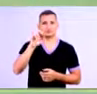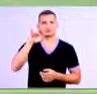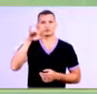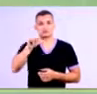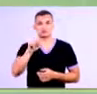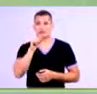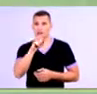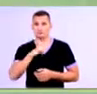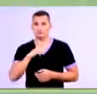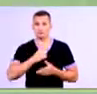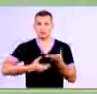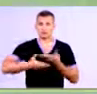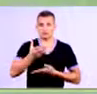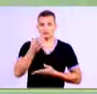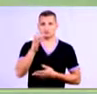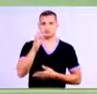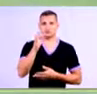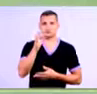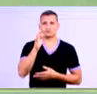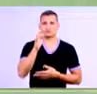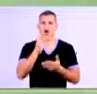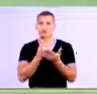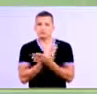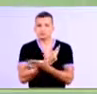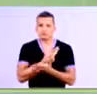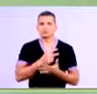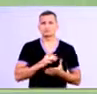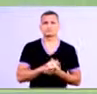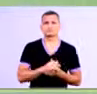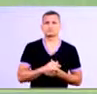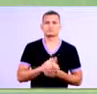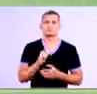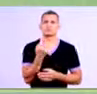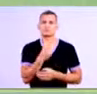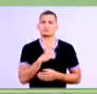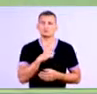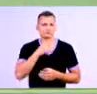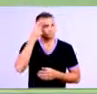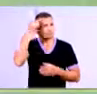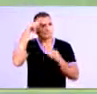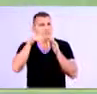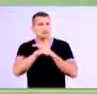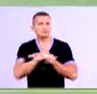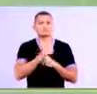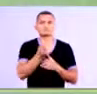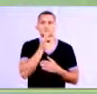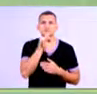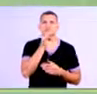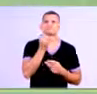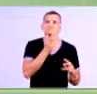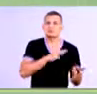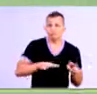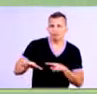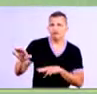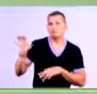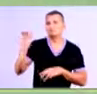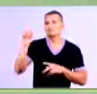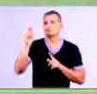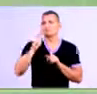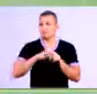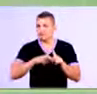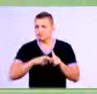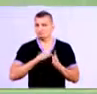ela está relacionada a fatos que a gente mantém durante semanas e meses. E a